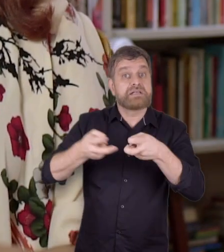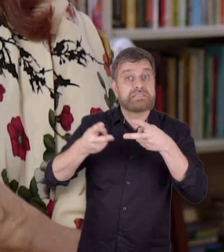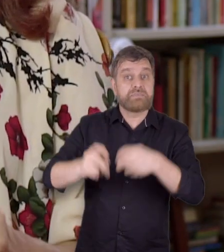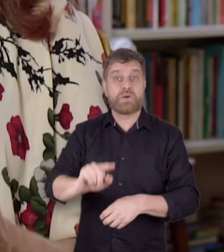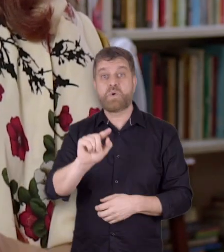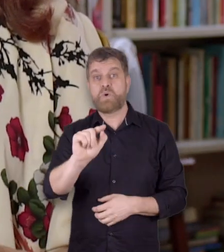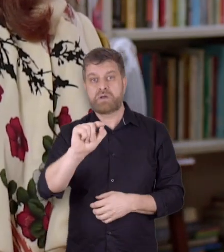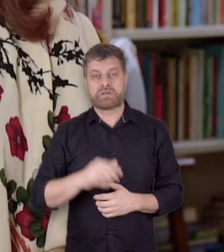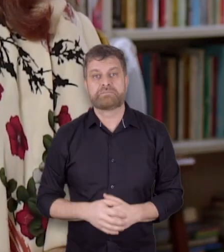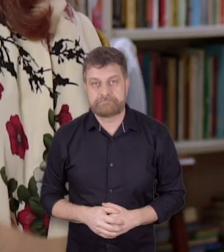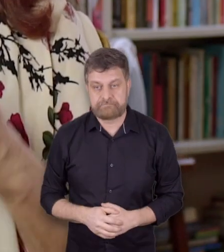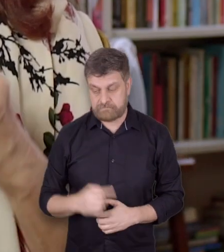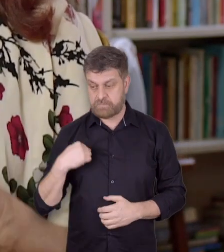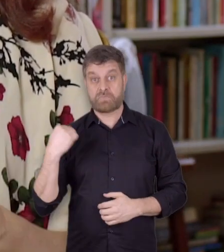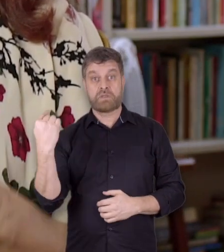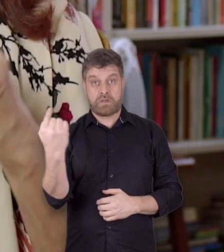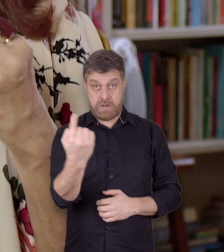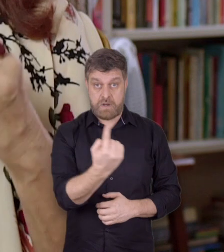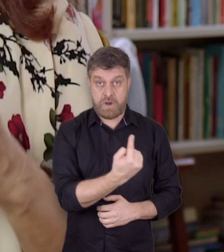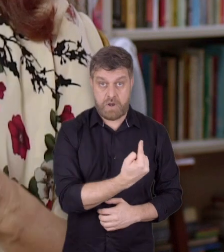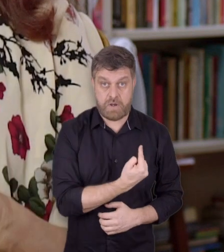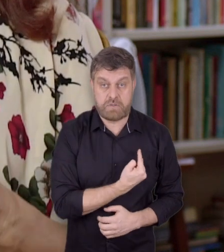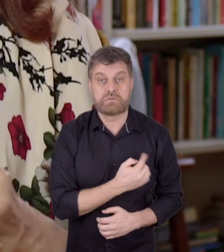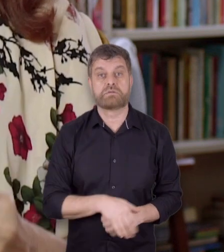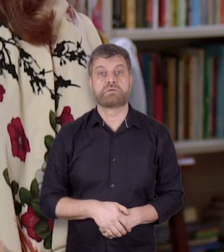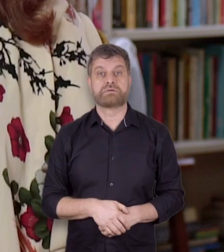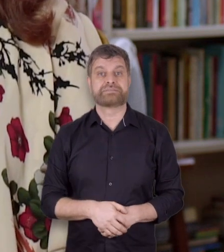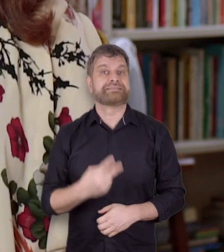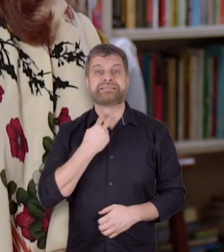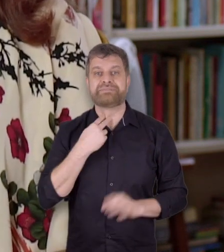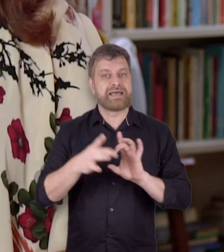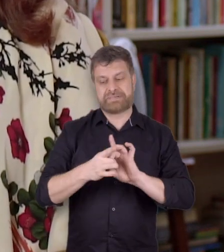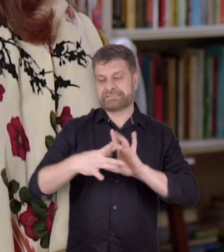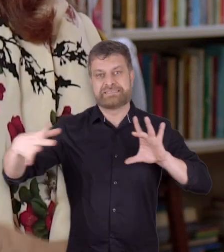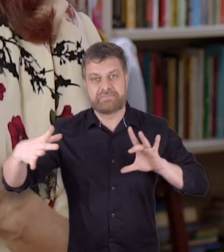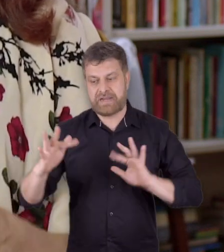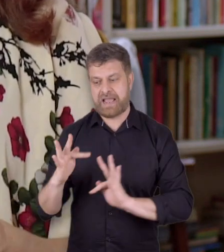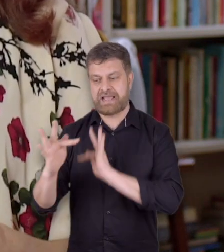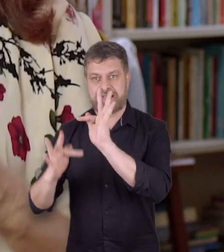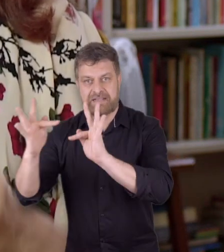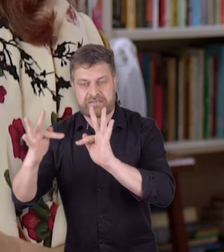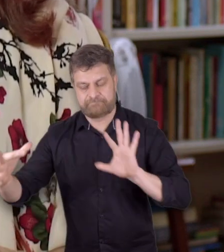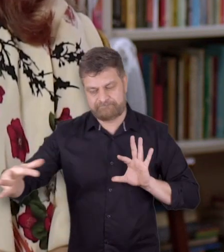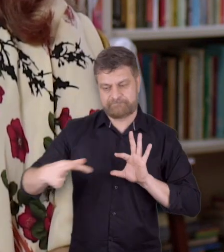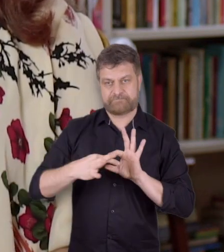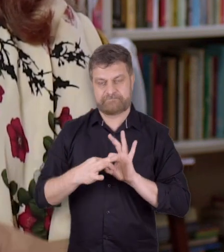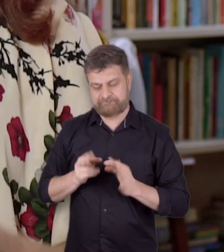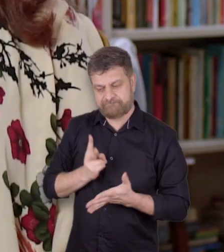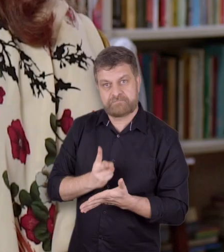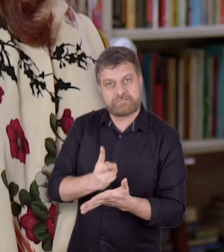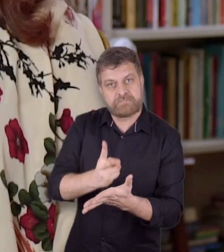o quanto nós somos inseparáveis desta